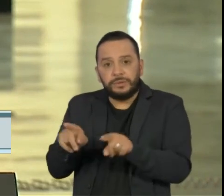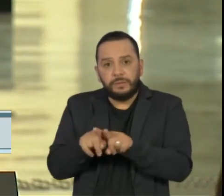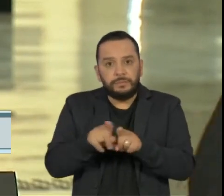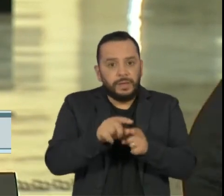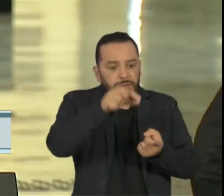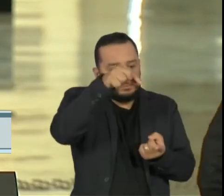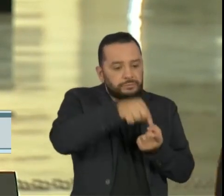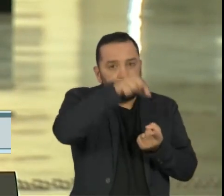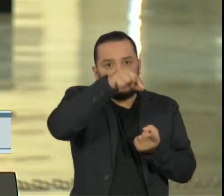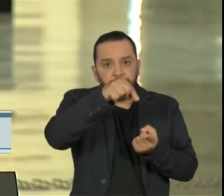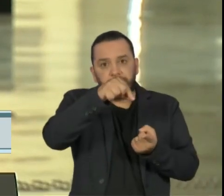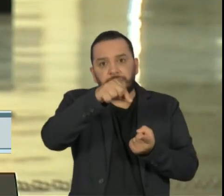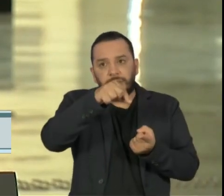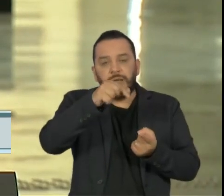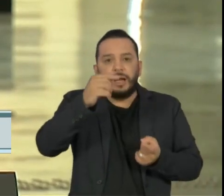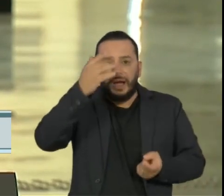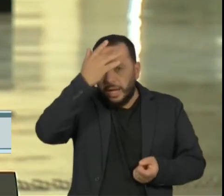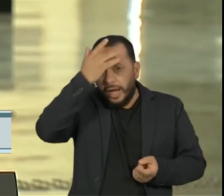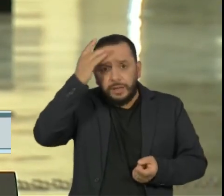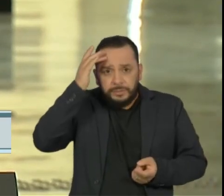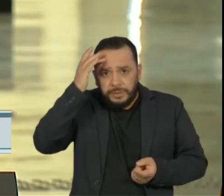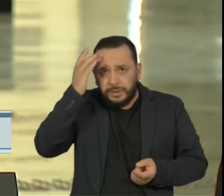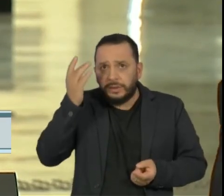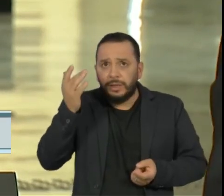de todo o staff que